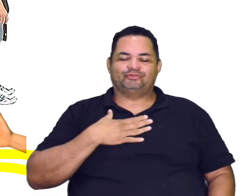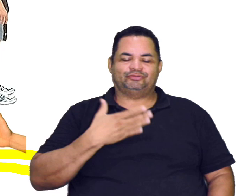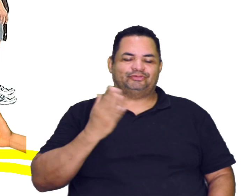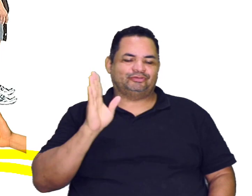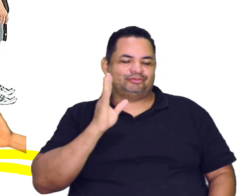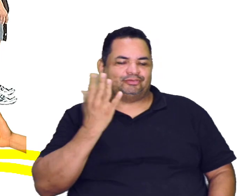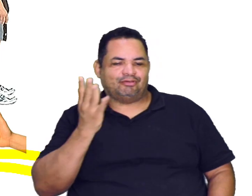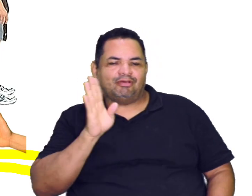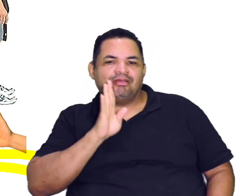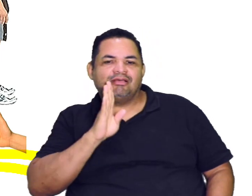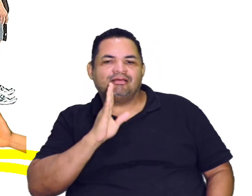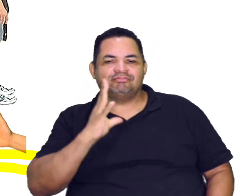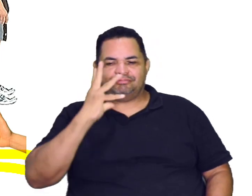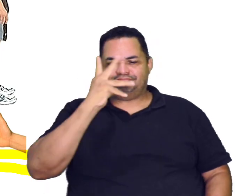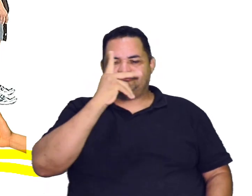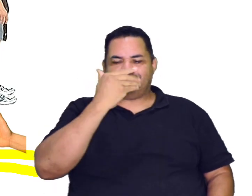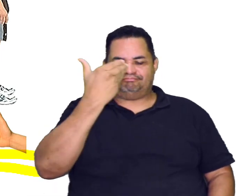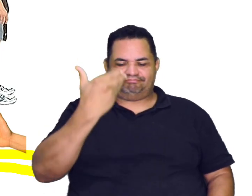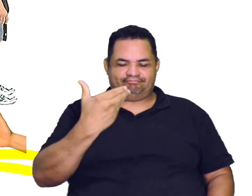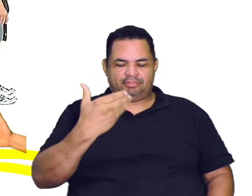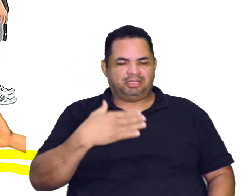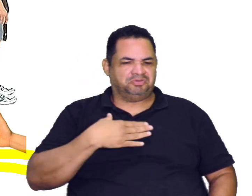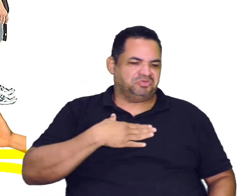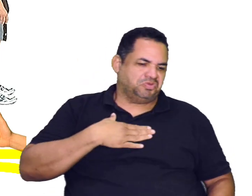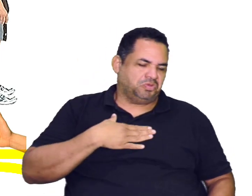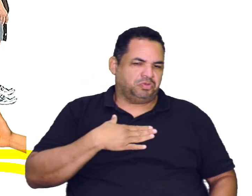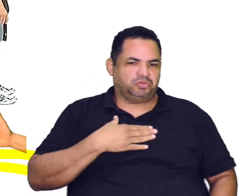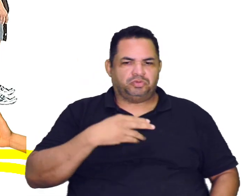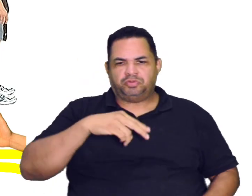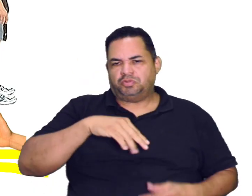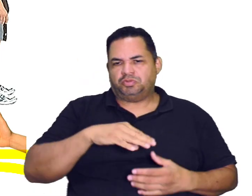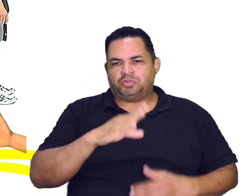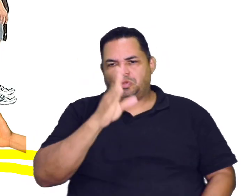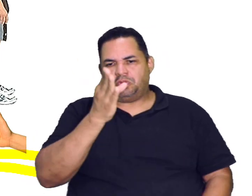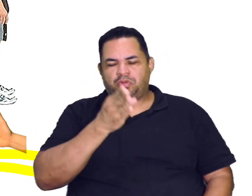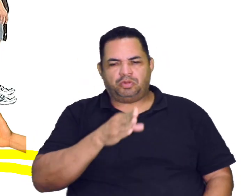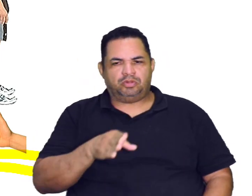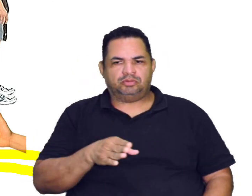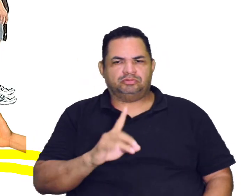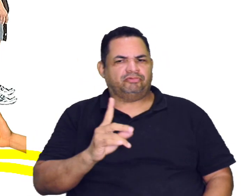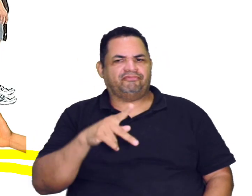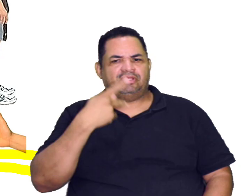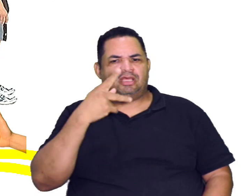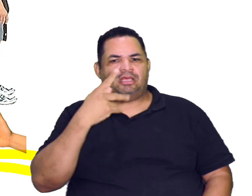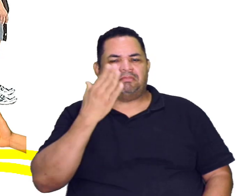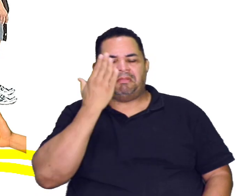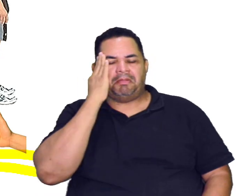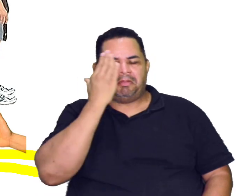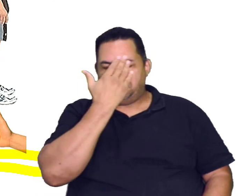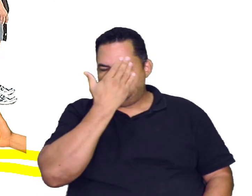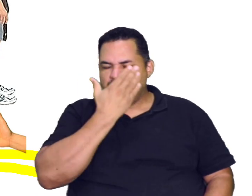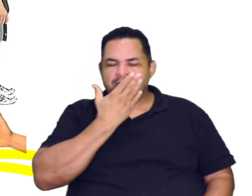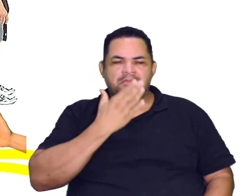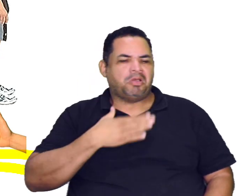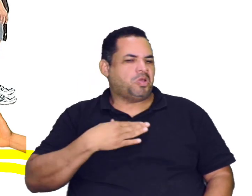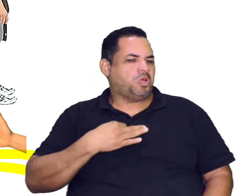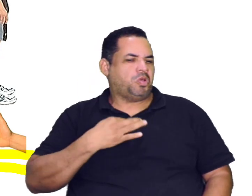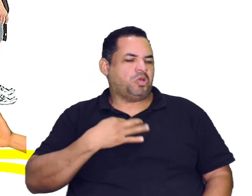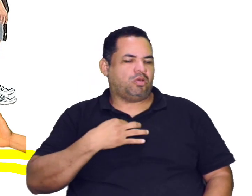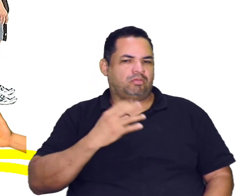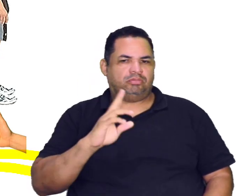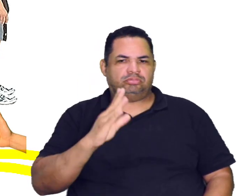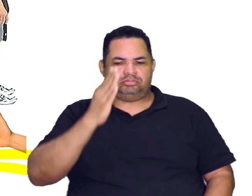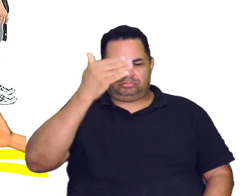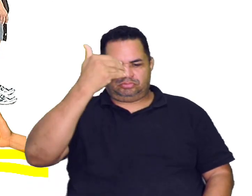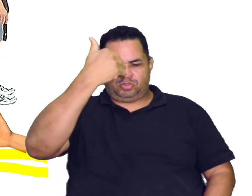legal, tô bonitão, tô bonitona, não tô curvada. E não tô falando de moldura de cabelo, de maquiagem, de roupa, de nada